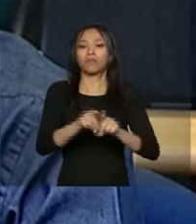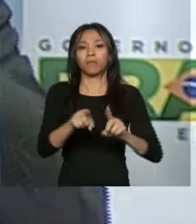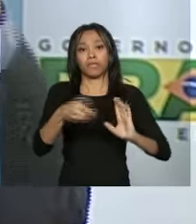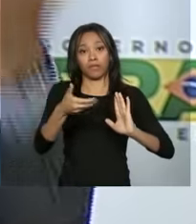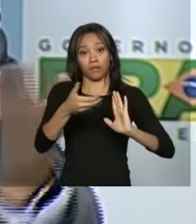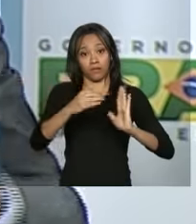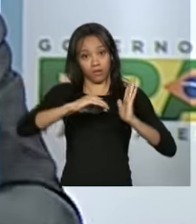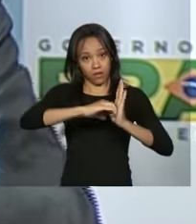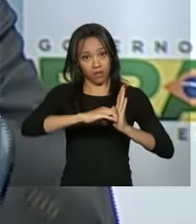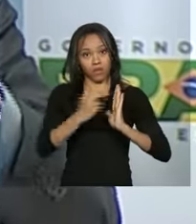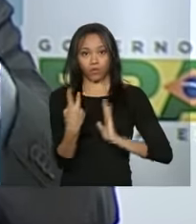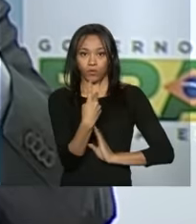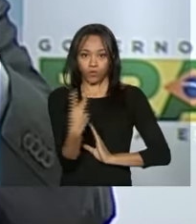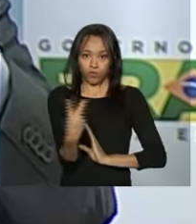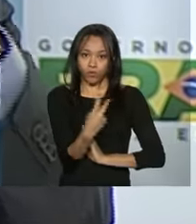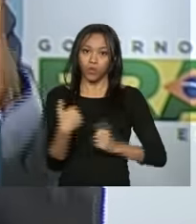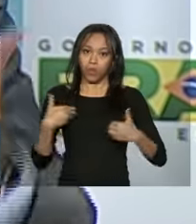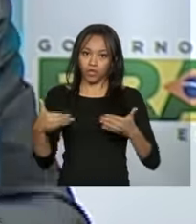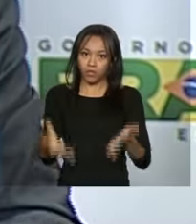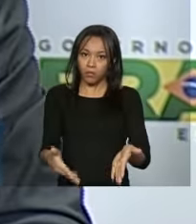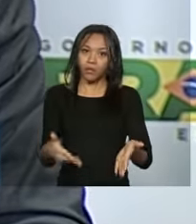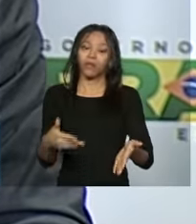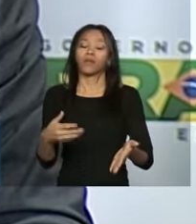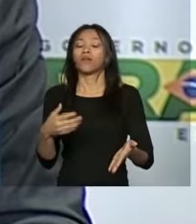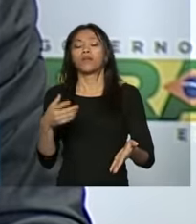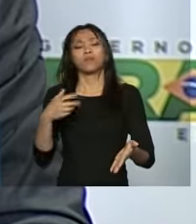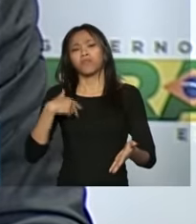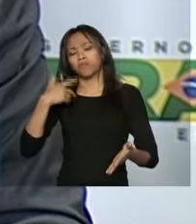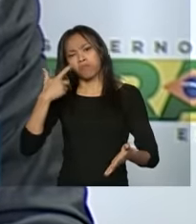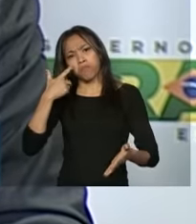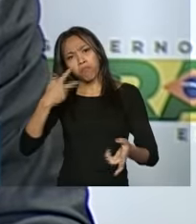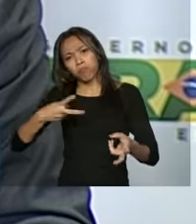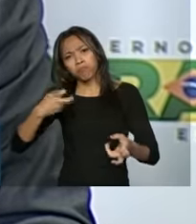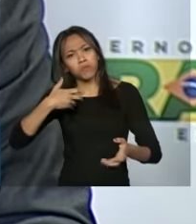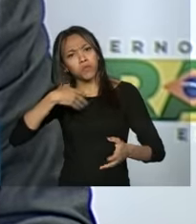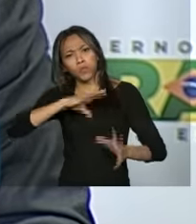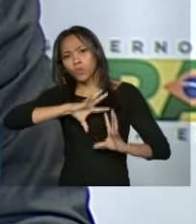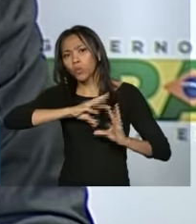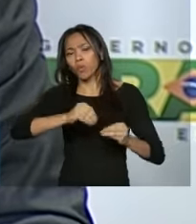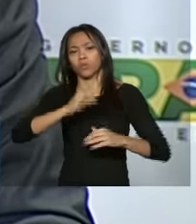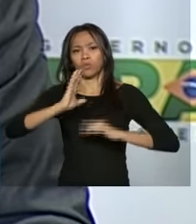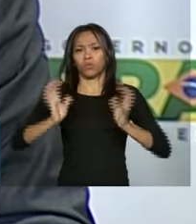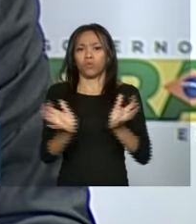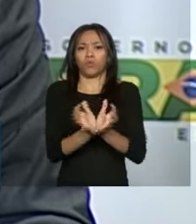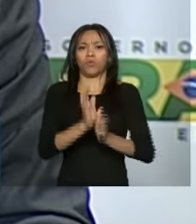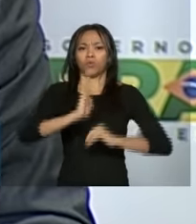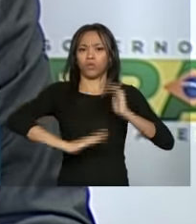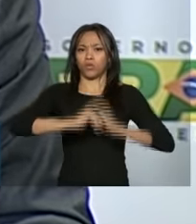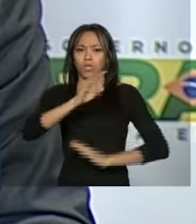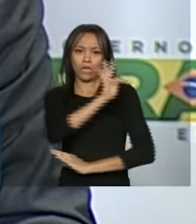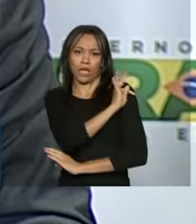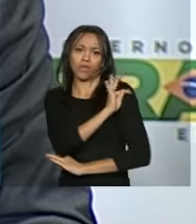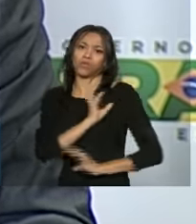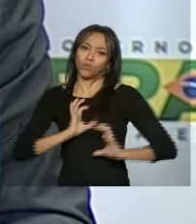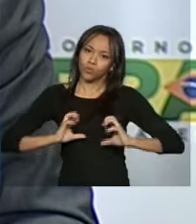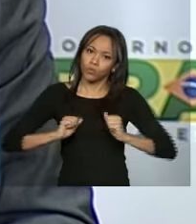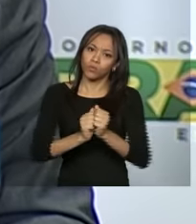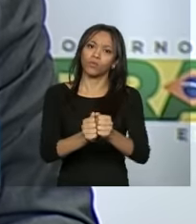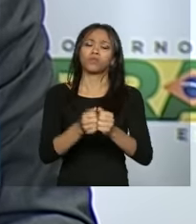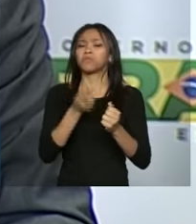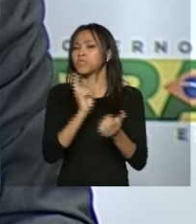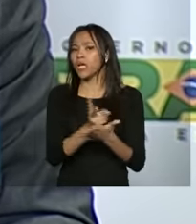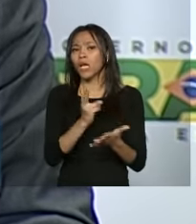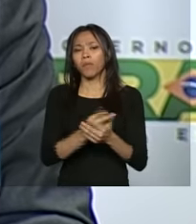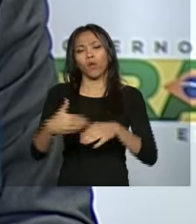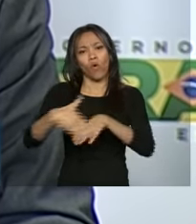apoiar e acompanharam todo o desenvolvimento assim como ao longo desses meses Nós também tivemos diálogos